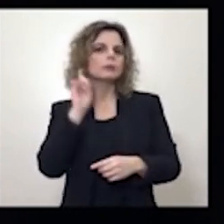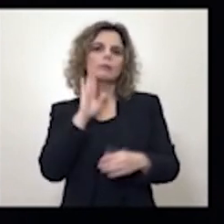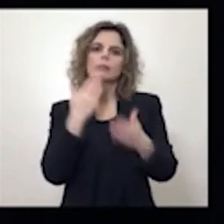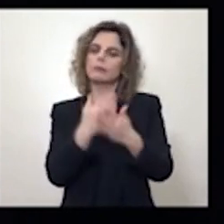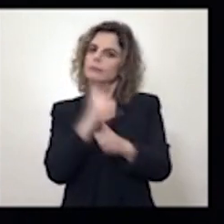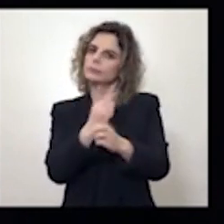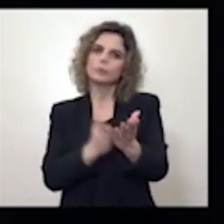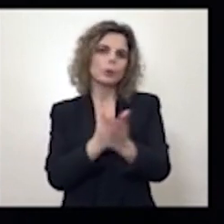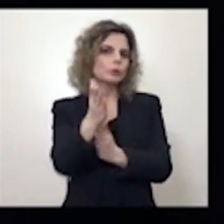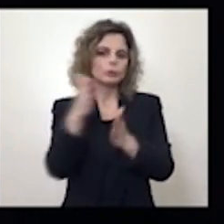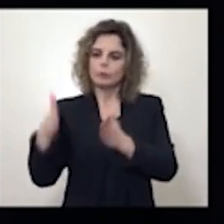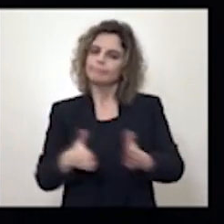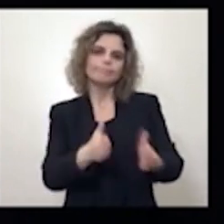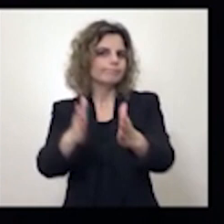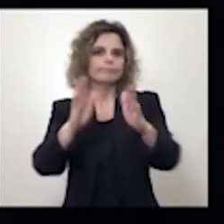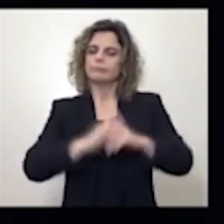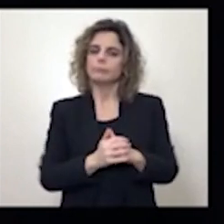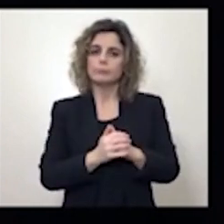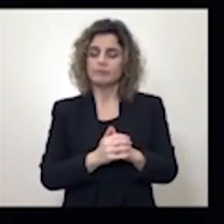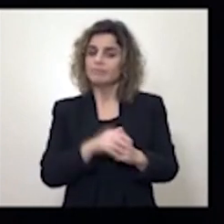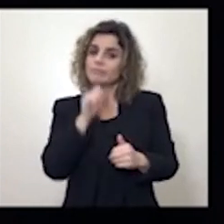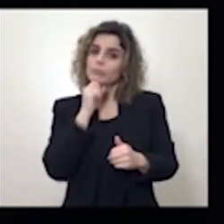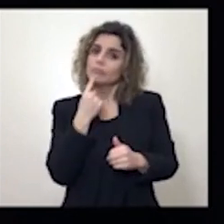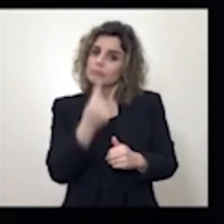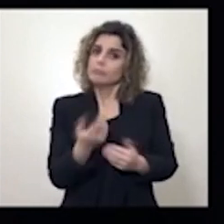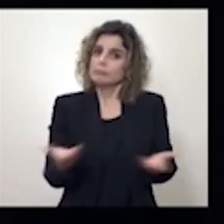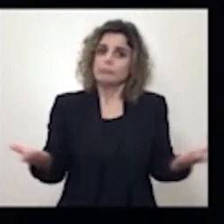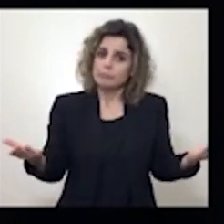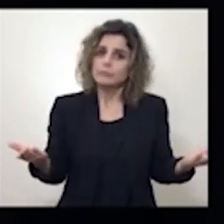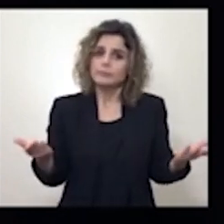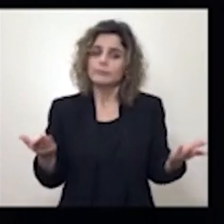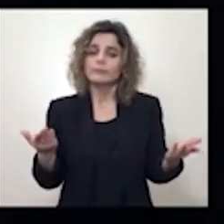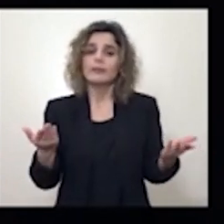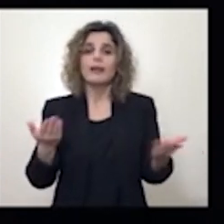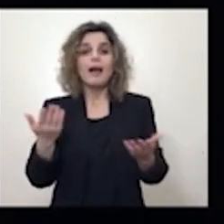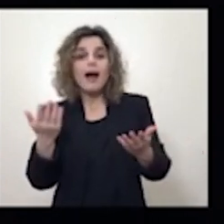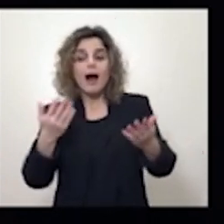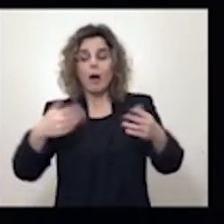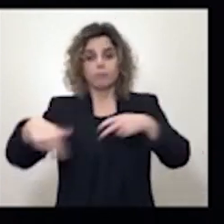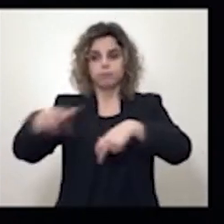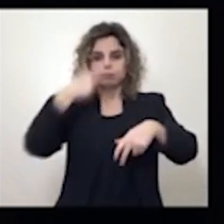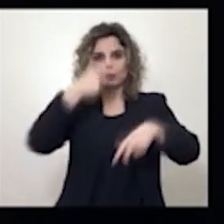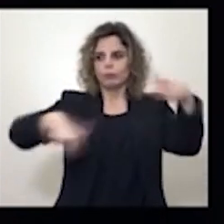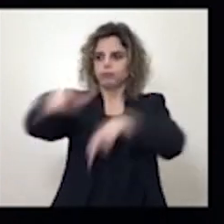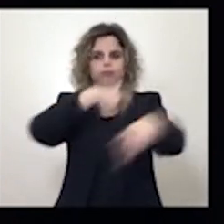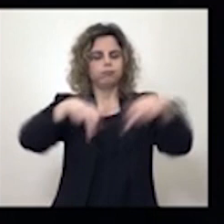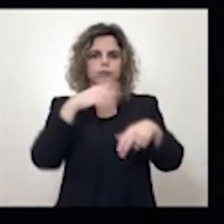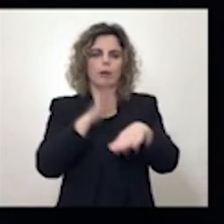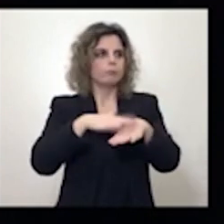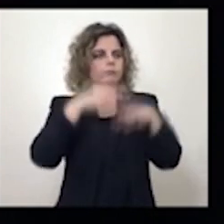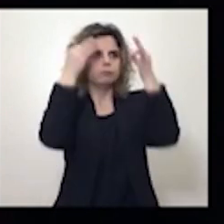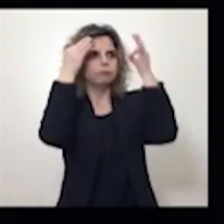curso. Pode isto significar mais mobilidade por saturação? Pode.